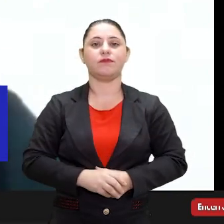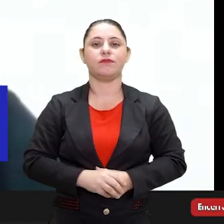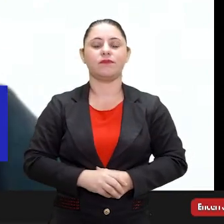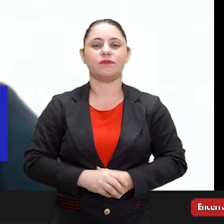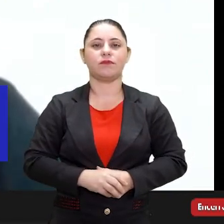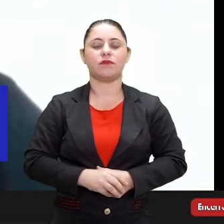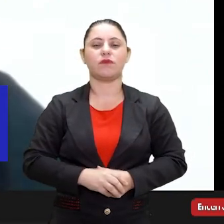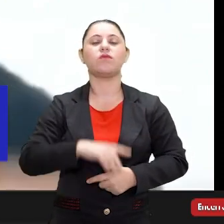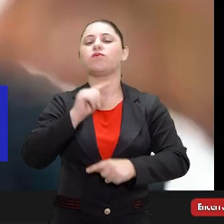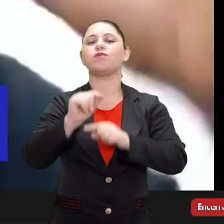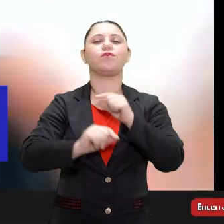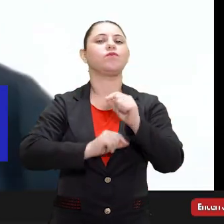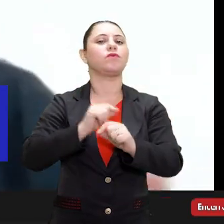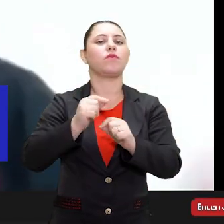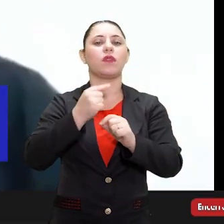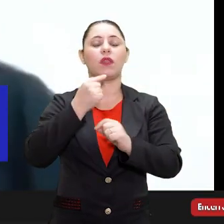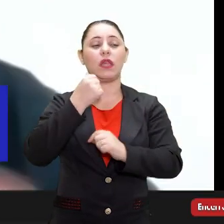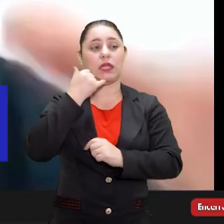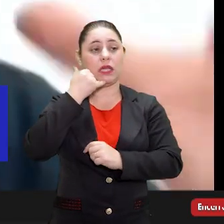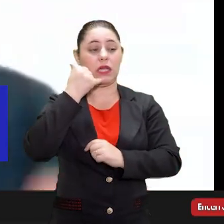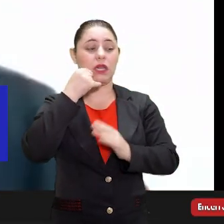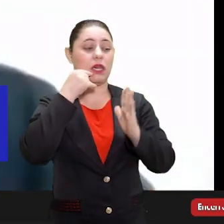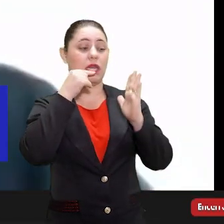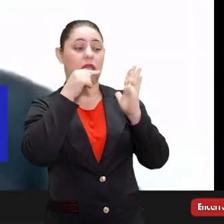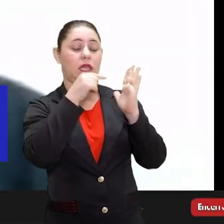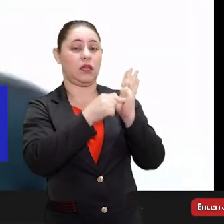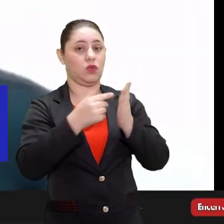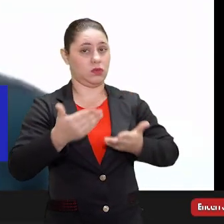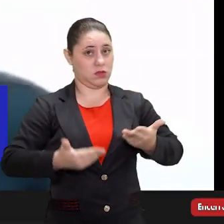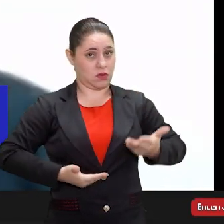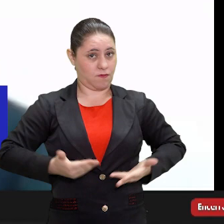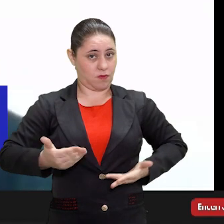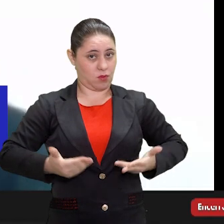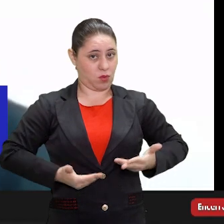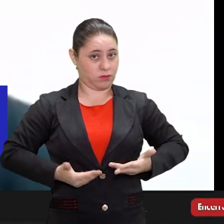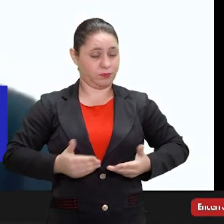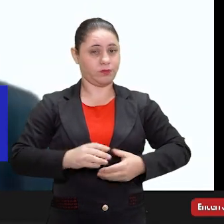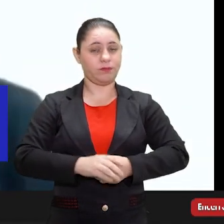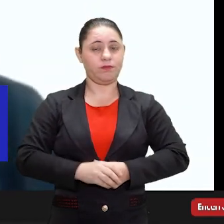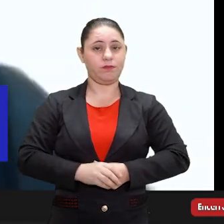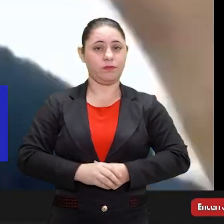técnico, clima de insegurança e medo na instituição.